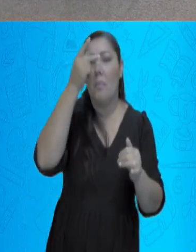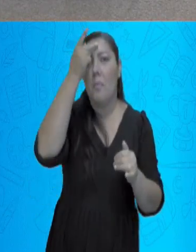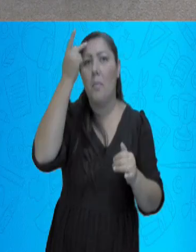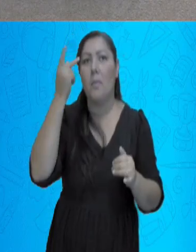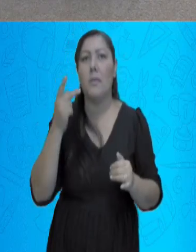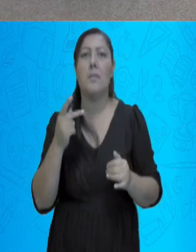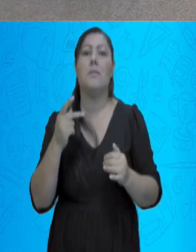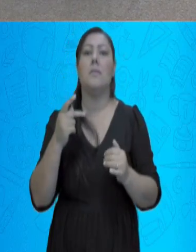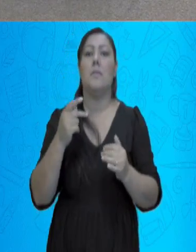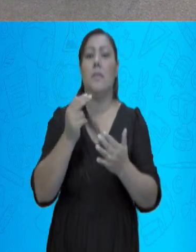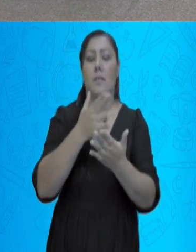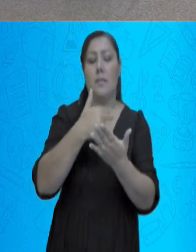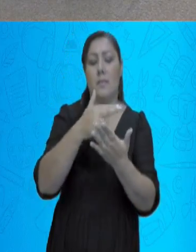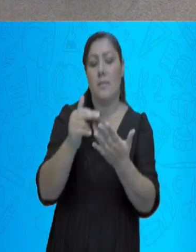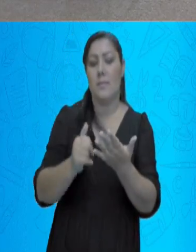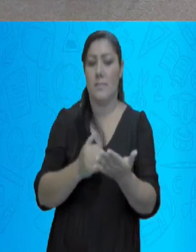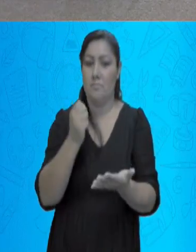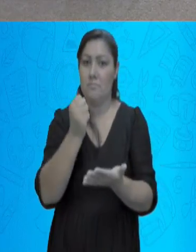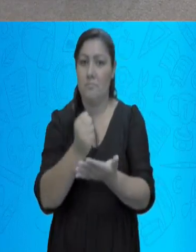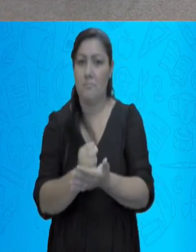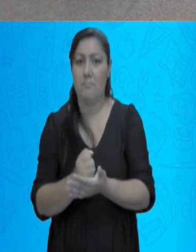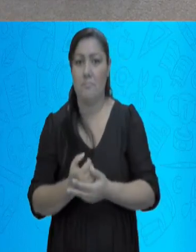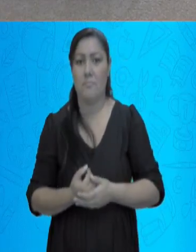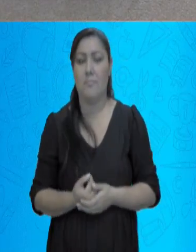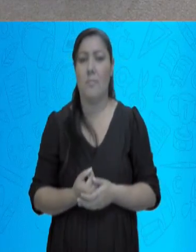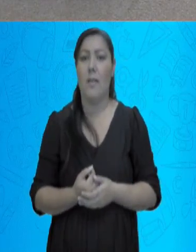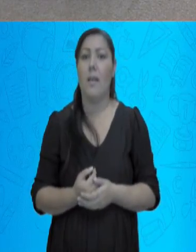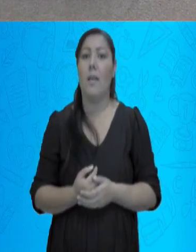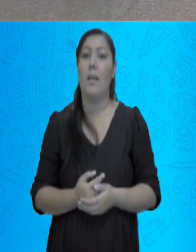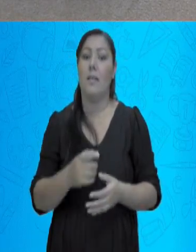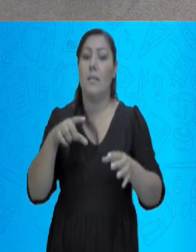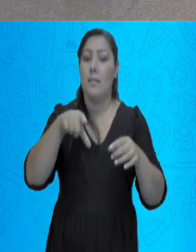designer. E, por último, a escolha do local.